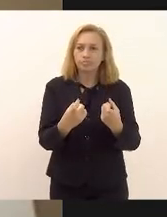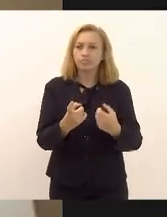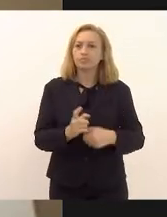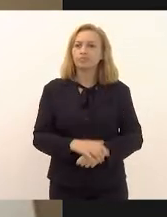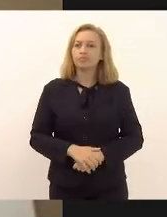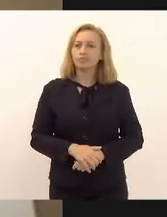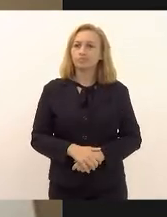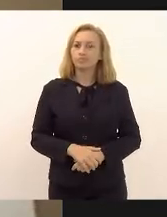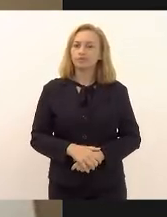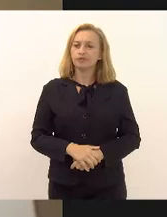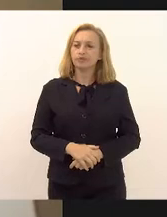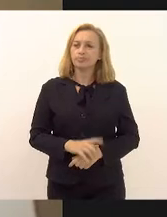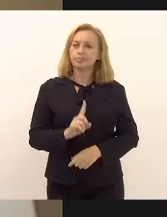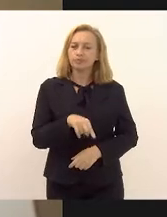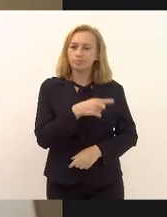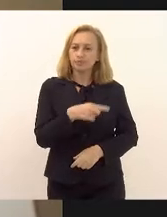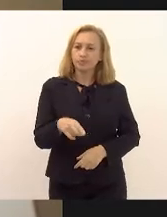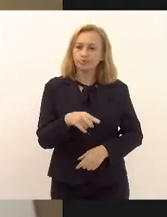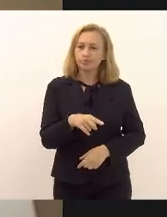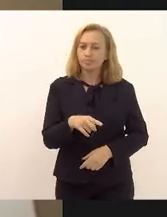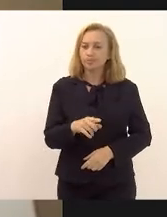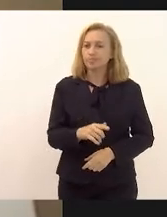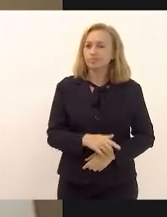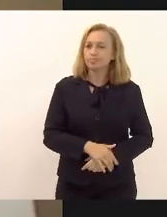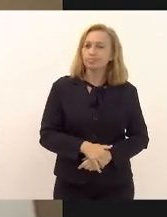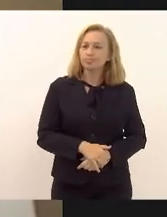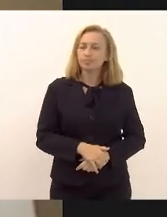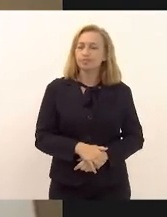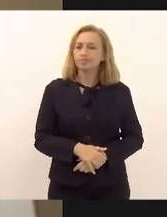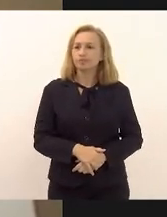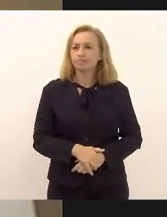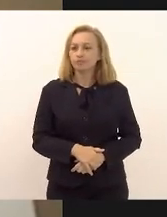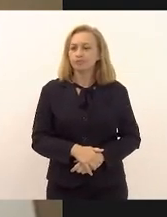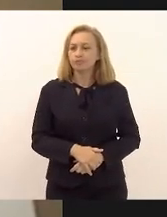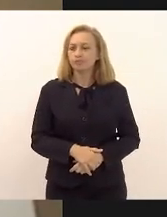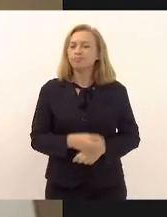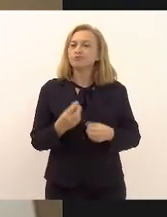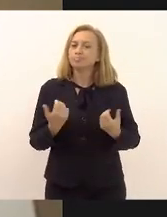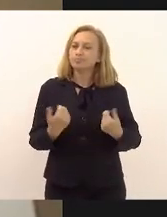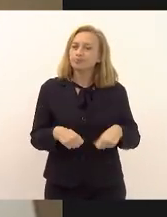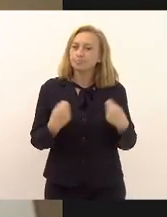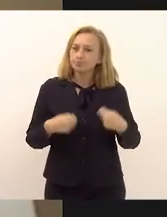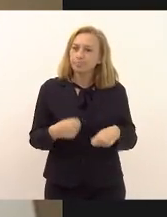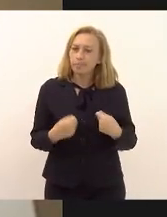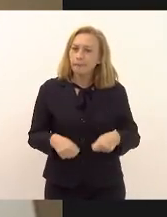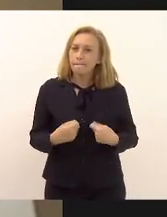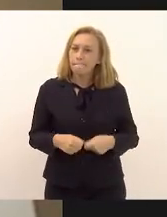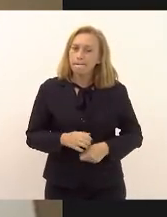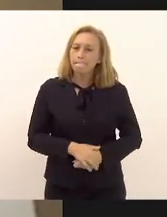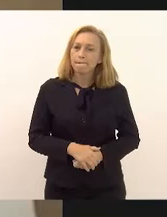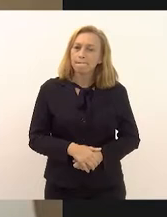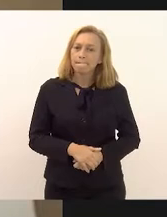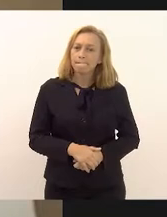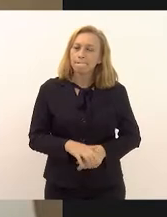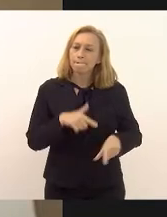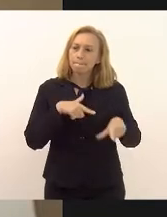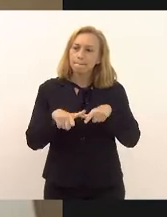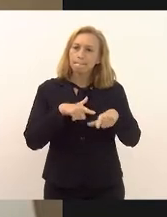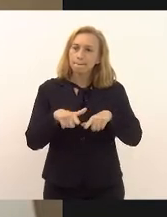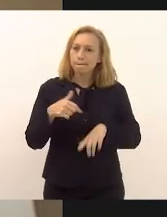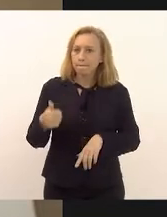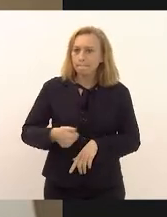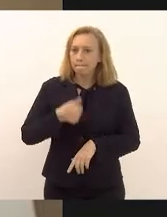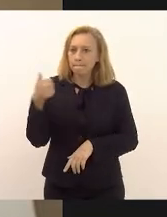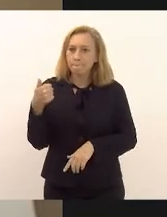ser enfrentado e confrontado, né? E a gente precisa aí trabalhar melhor